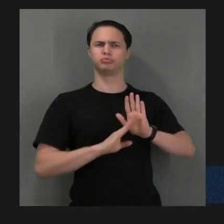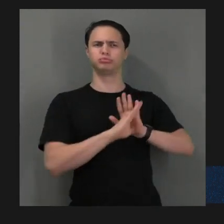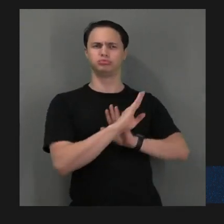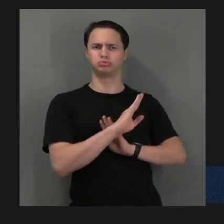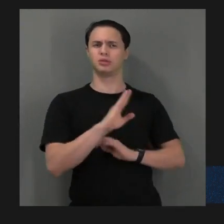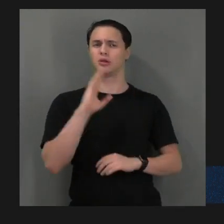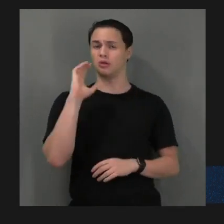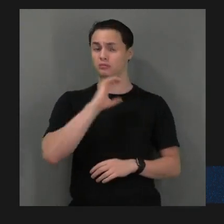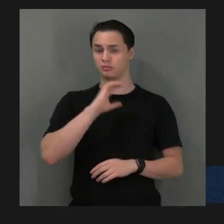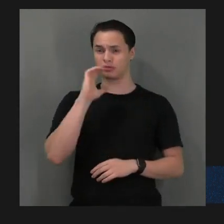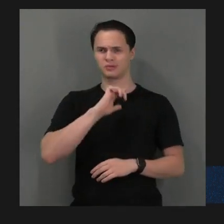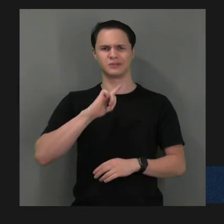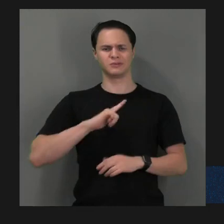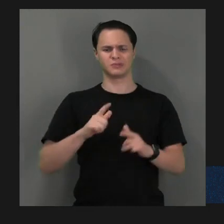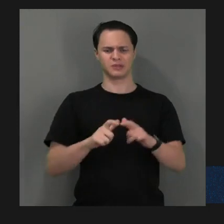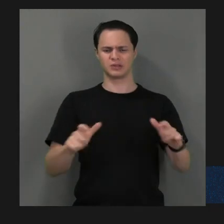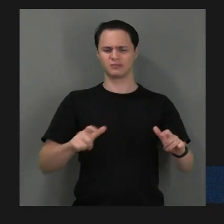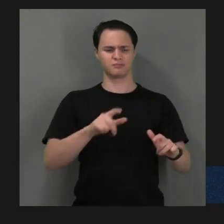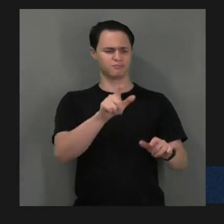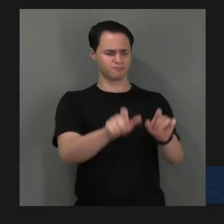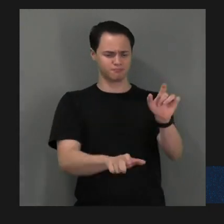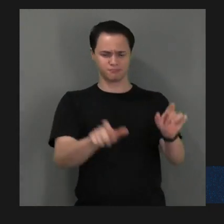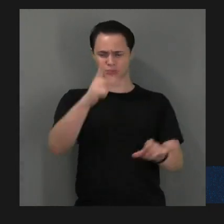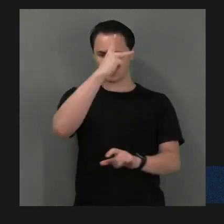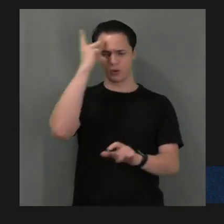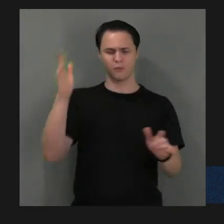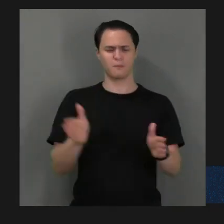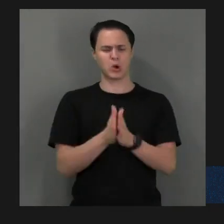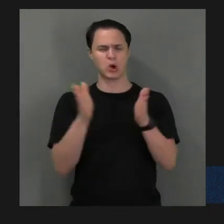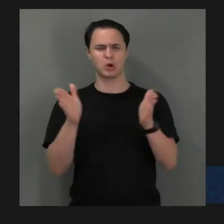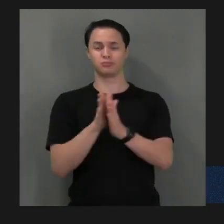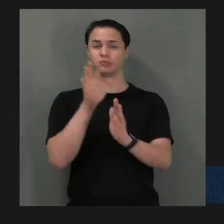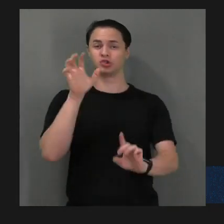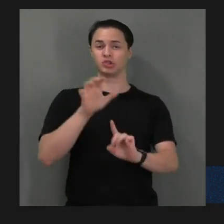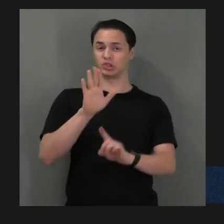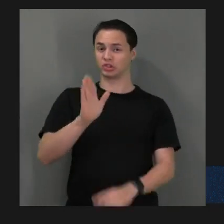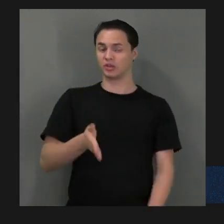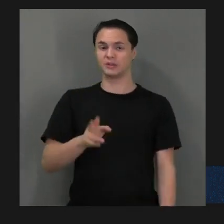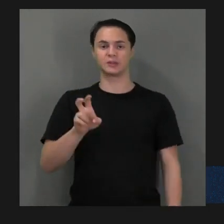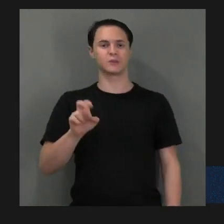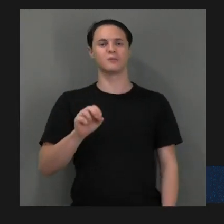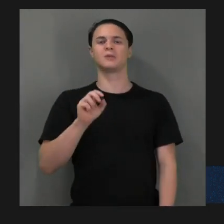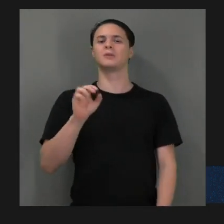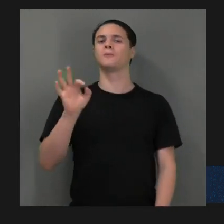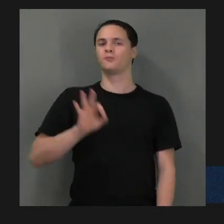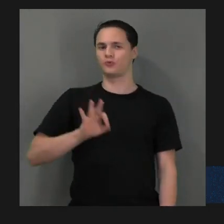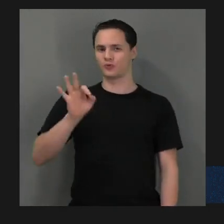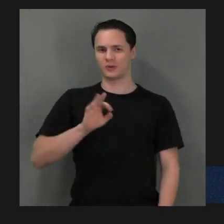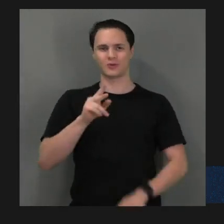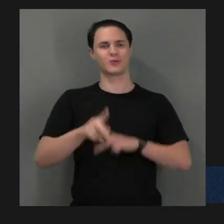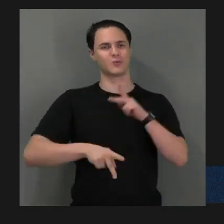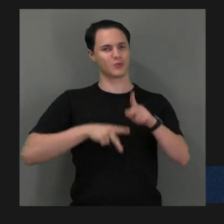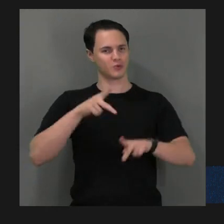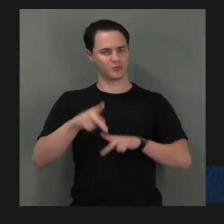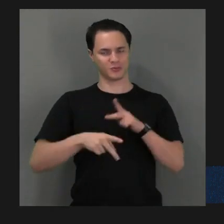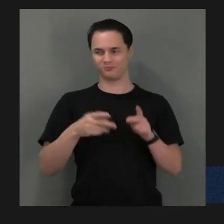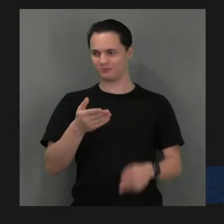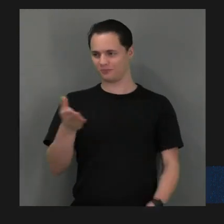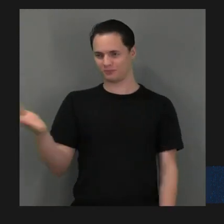rápido empobrecimento que já atingiu 50% da população, dos nossos